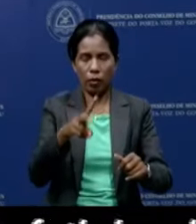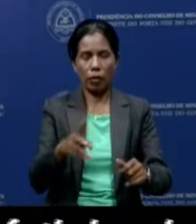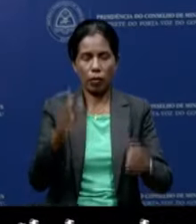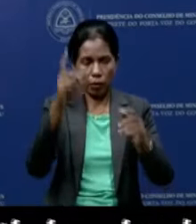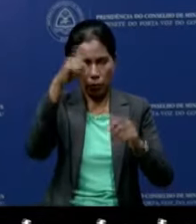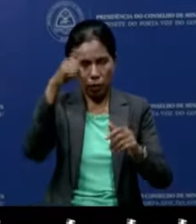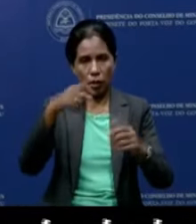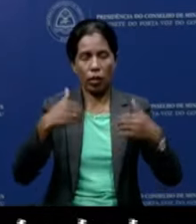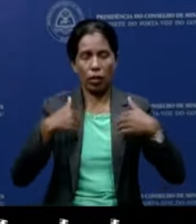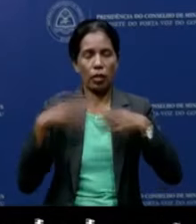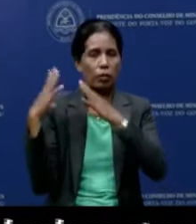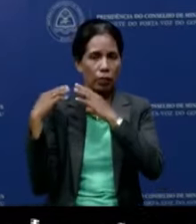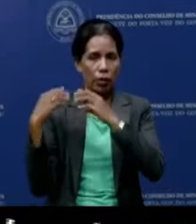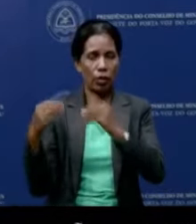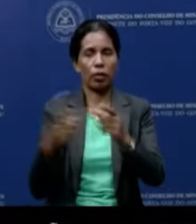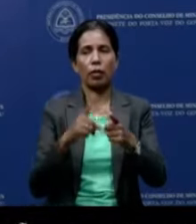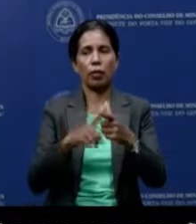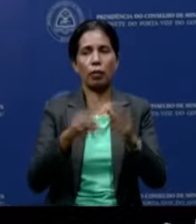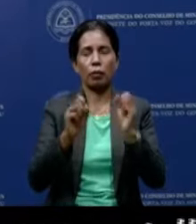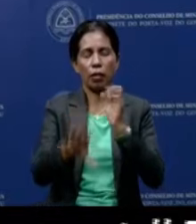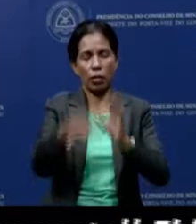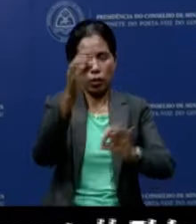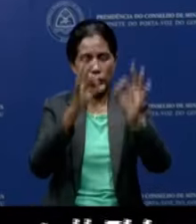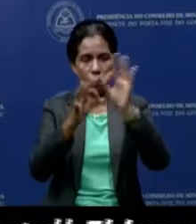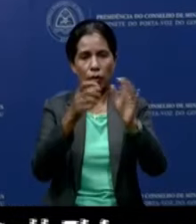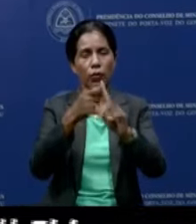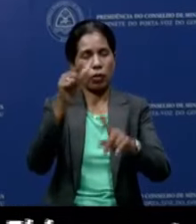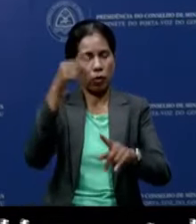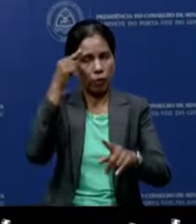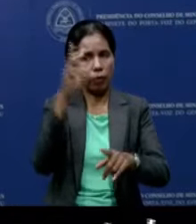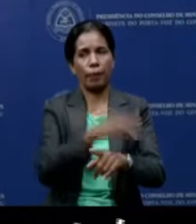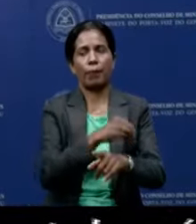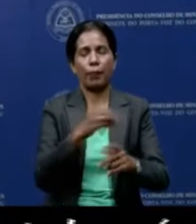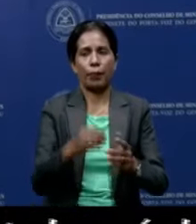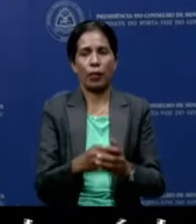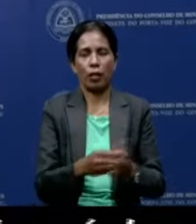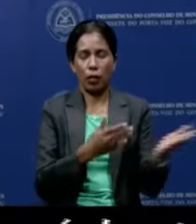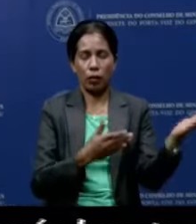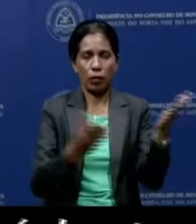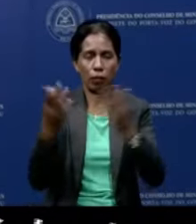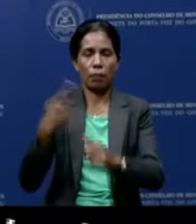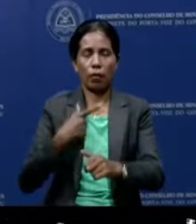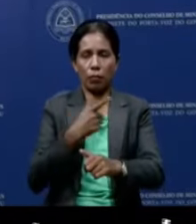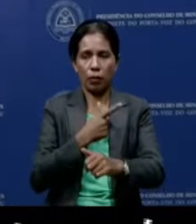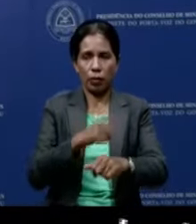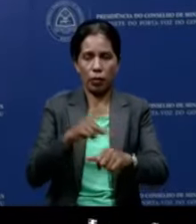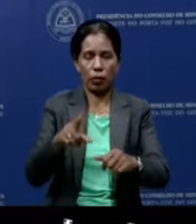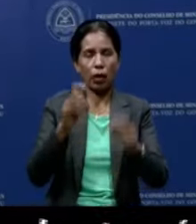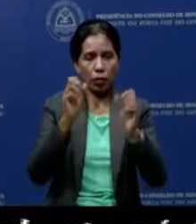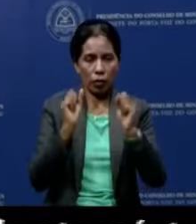por experiência, setor, né? Bel hetan confiança o seu governo e mos haruko ba parlamento o